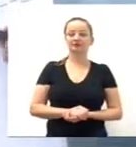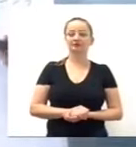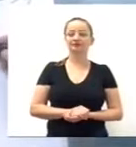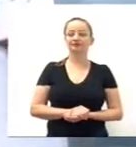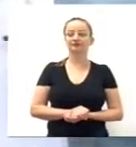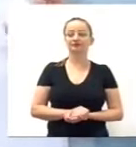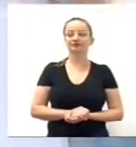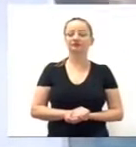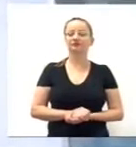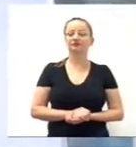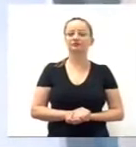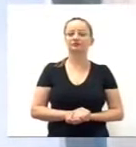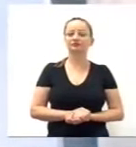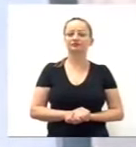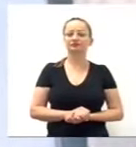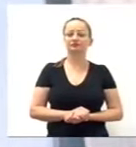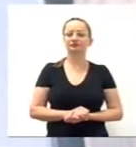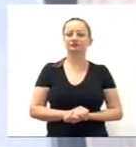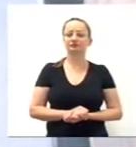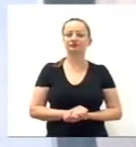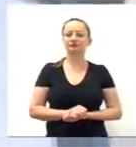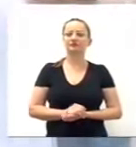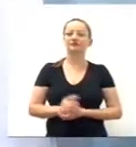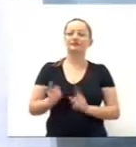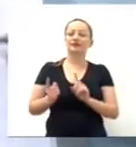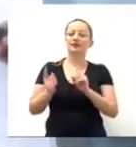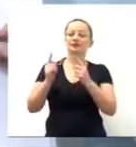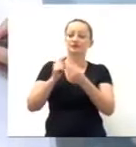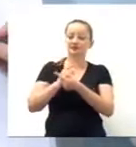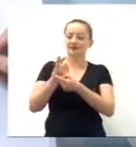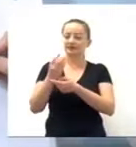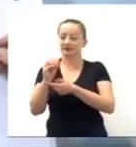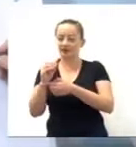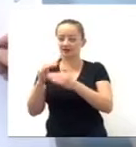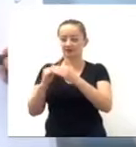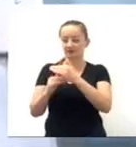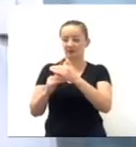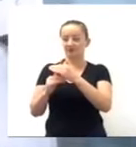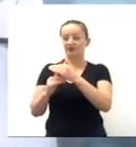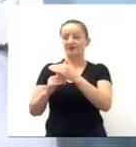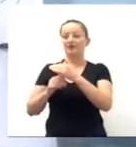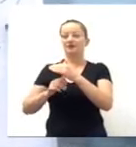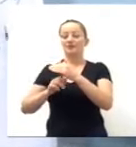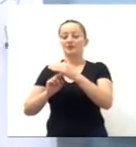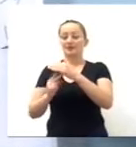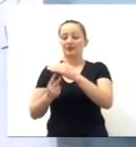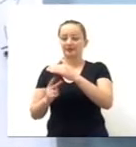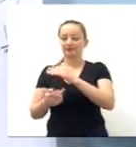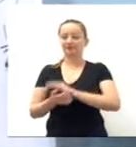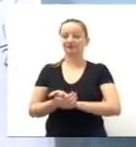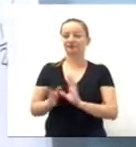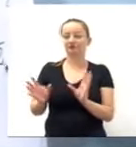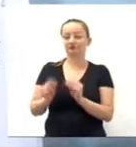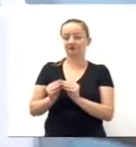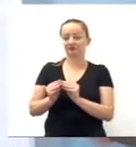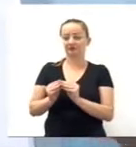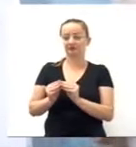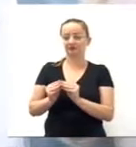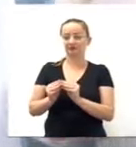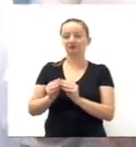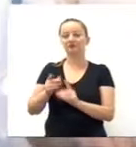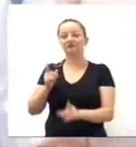não esquecer, hein? Então, é cateto adjacente, 10 sobre a hipotenusa. Simplificando,